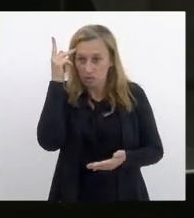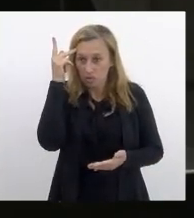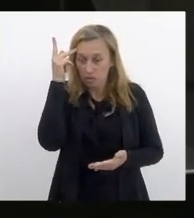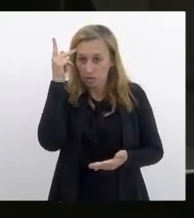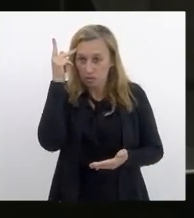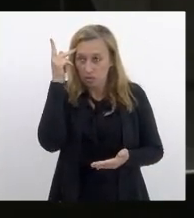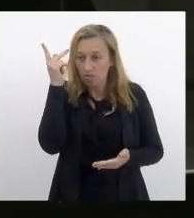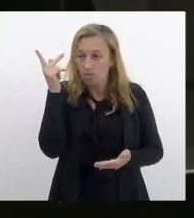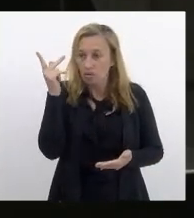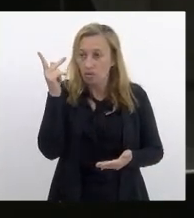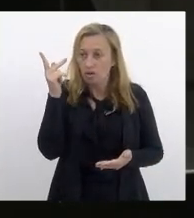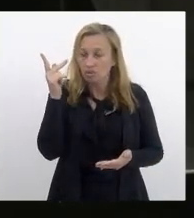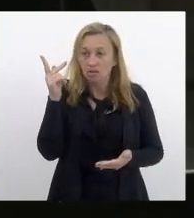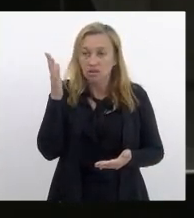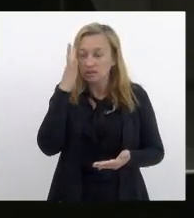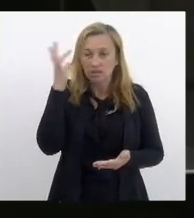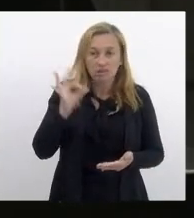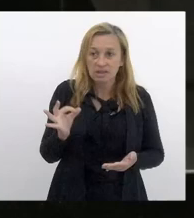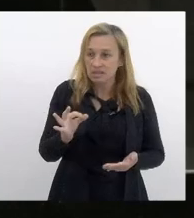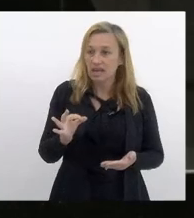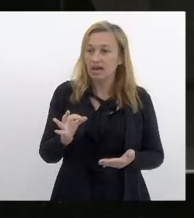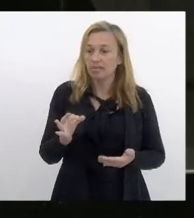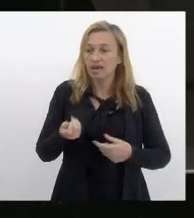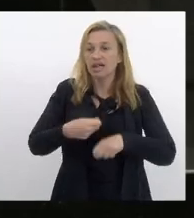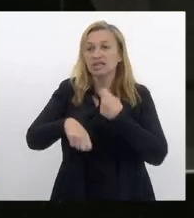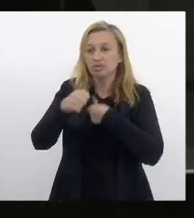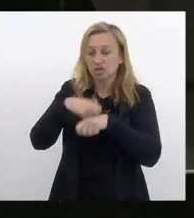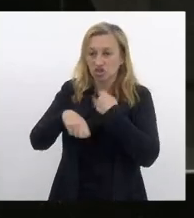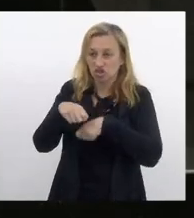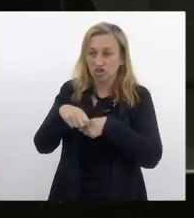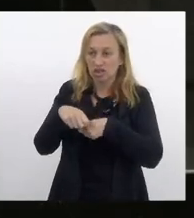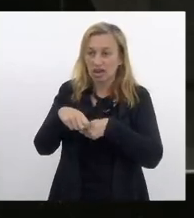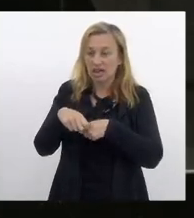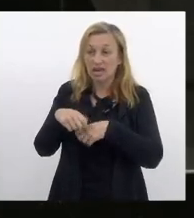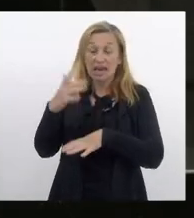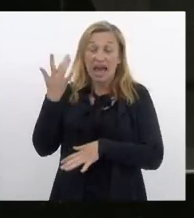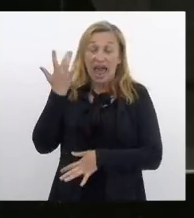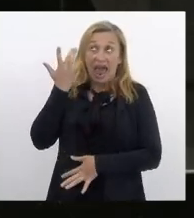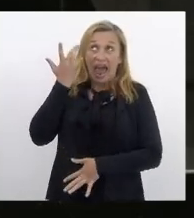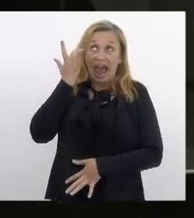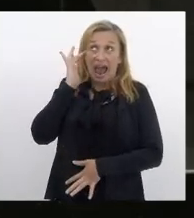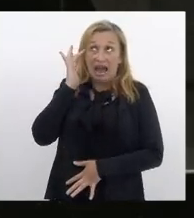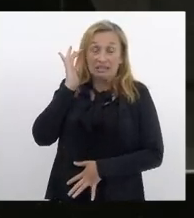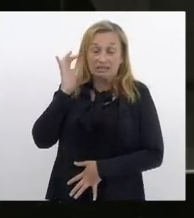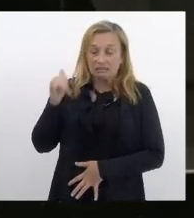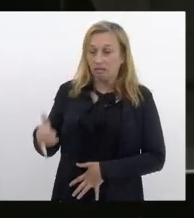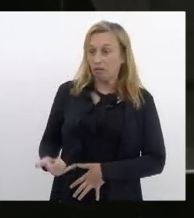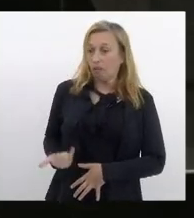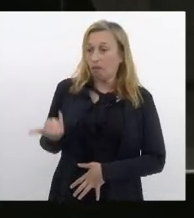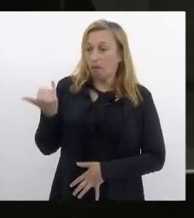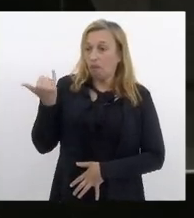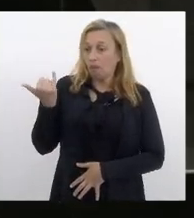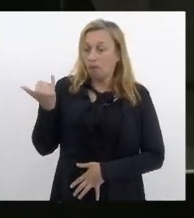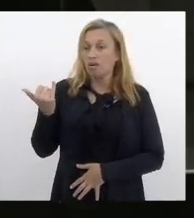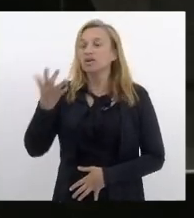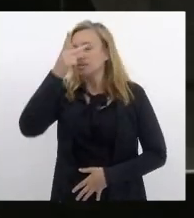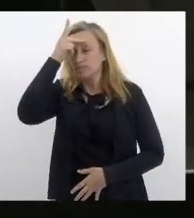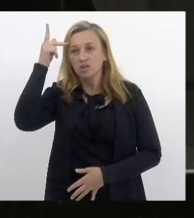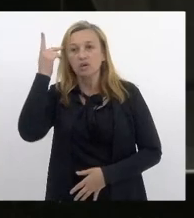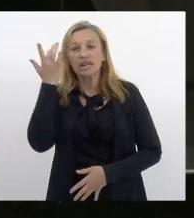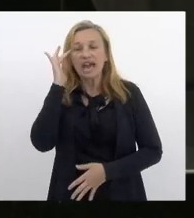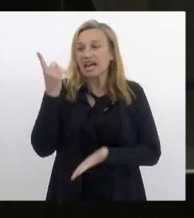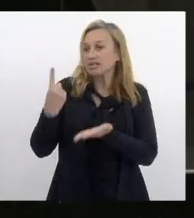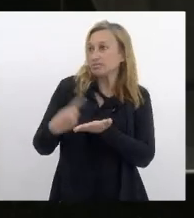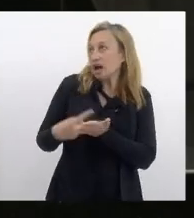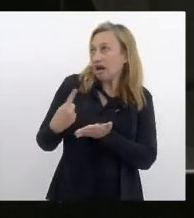quando sobe a cabeça, é incontrolável. E essas pessoas que fazem questão de